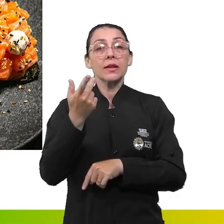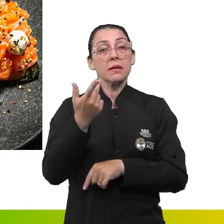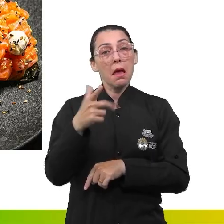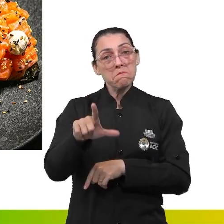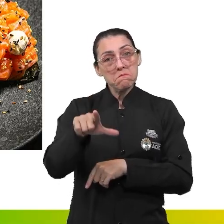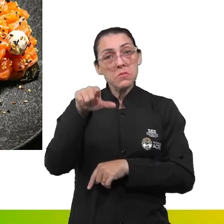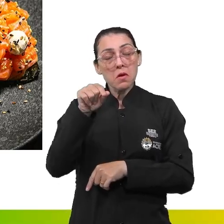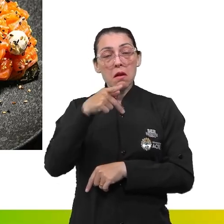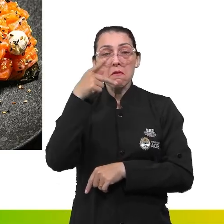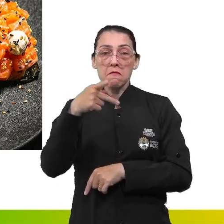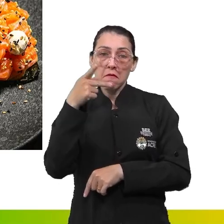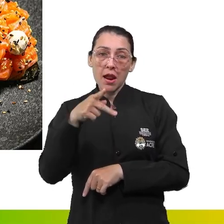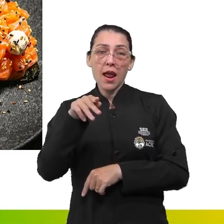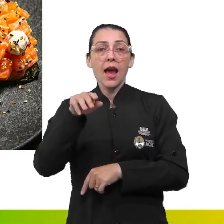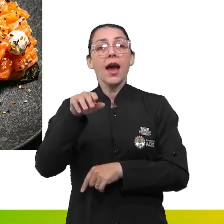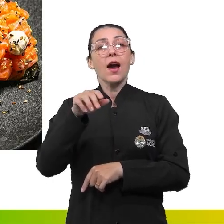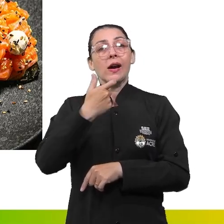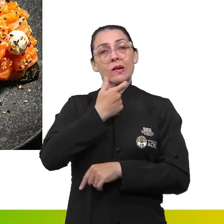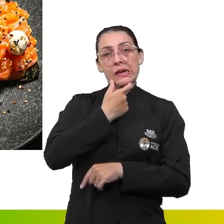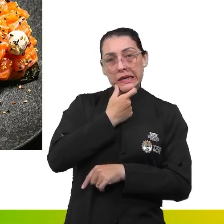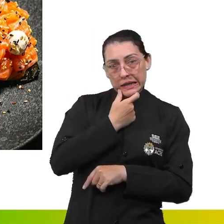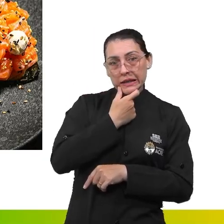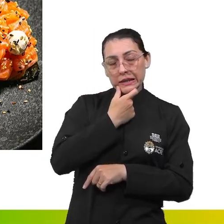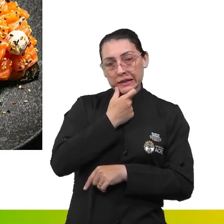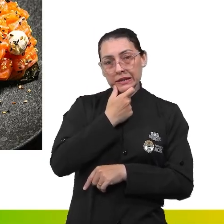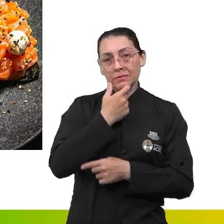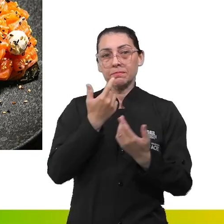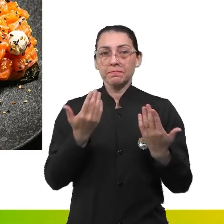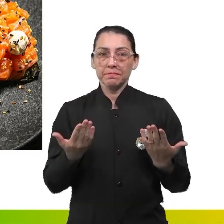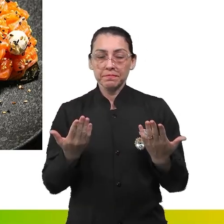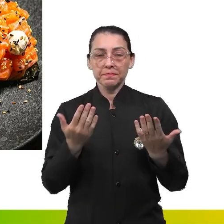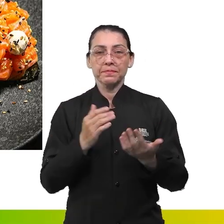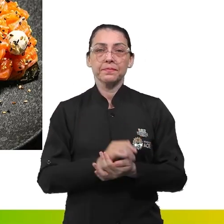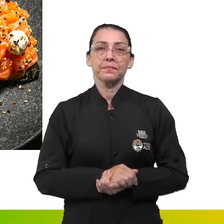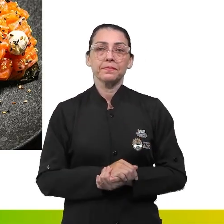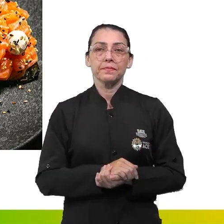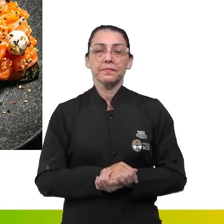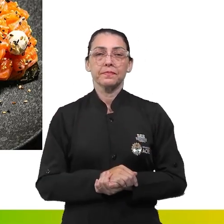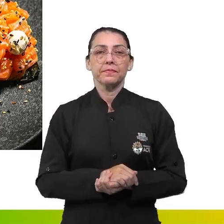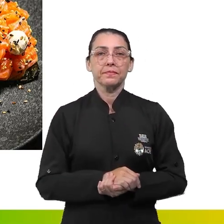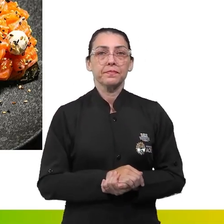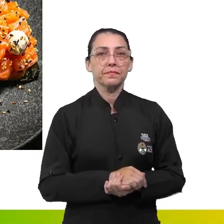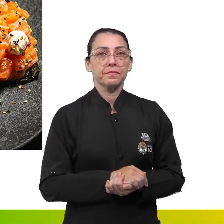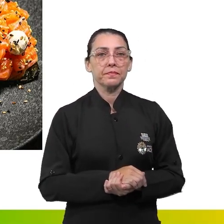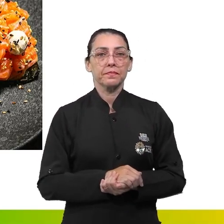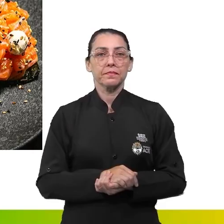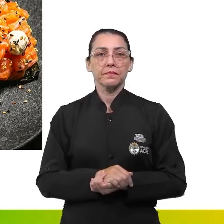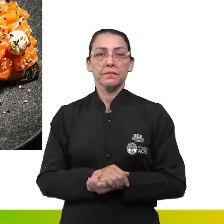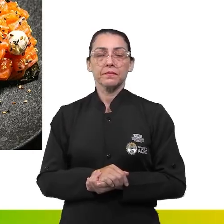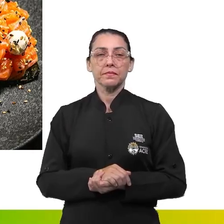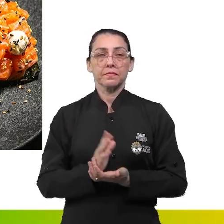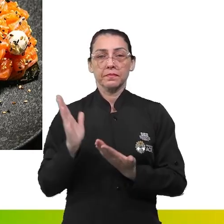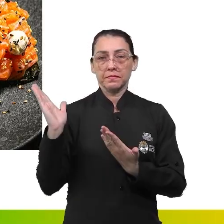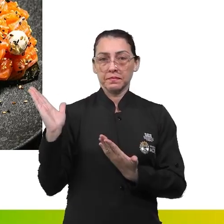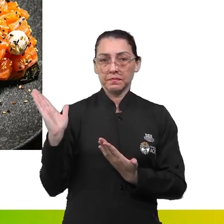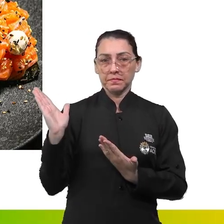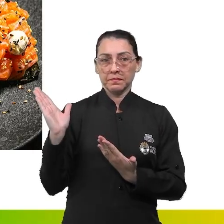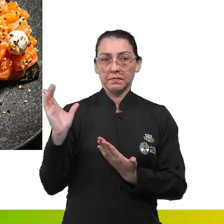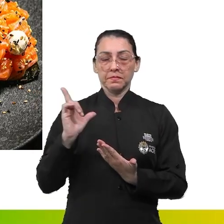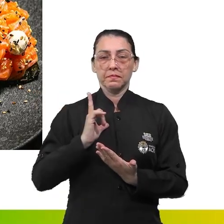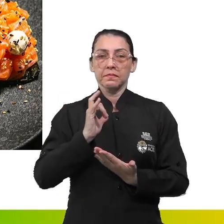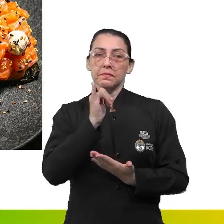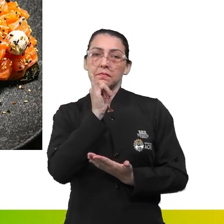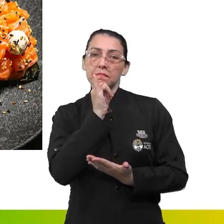se expressar. Porém, muitos falantes preferem os estrangeirismos. Aqui na tela eu tenho para vocês